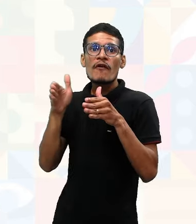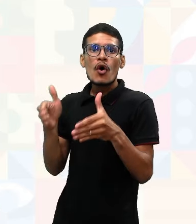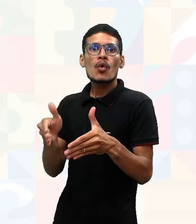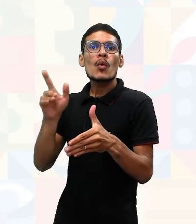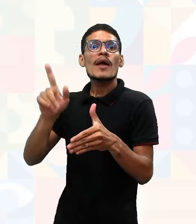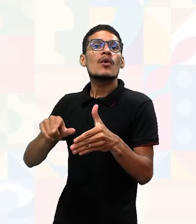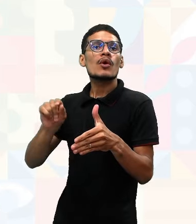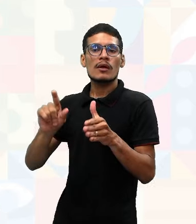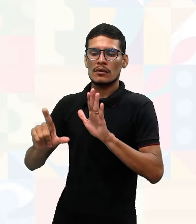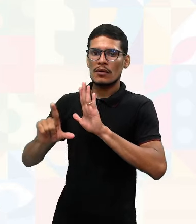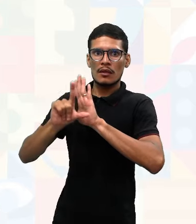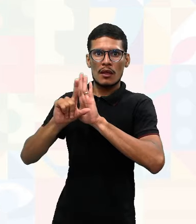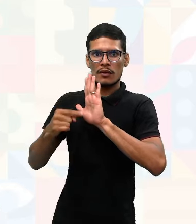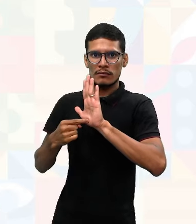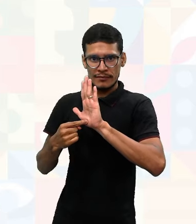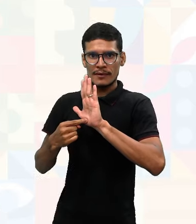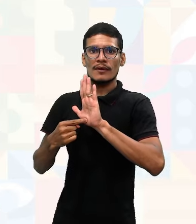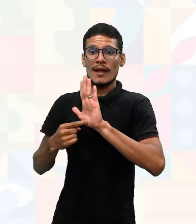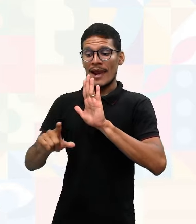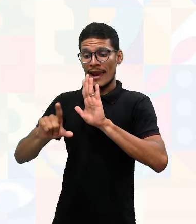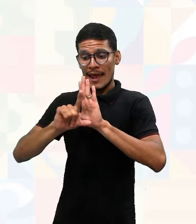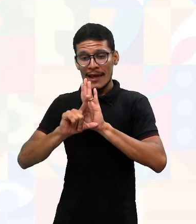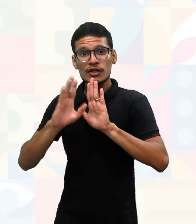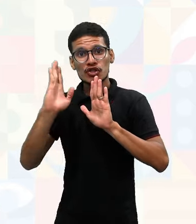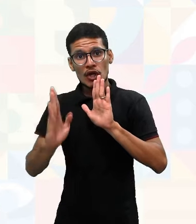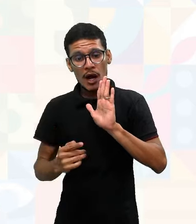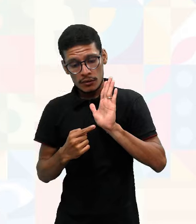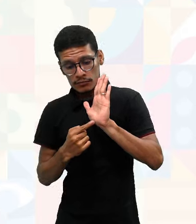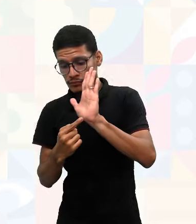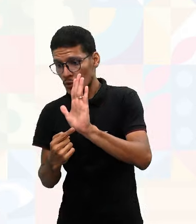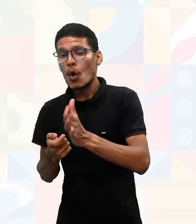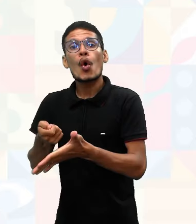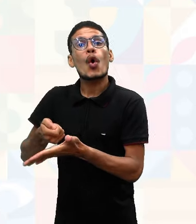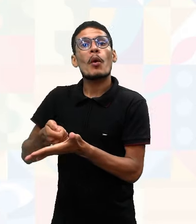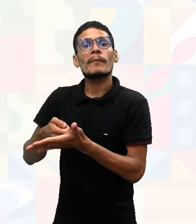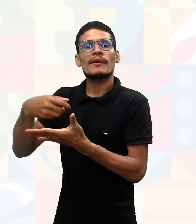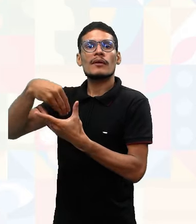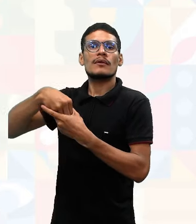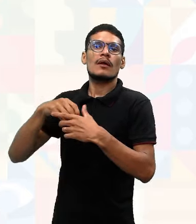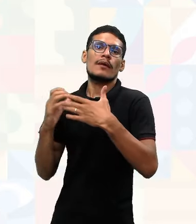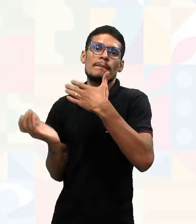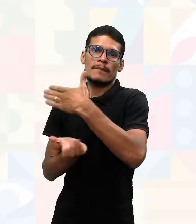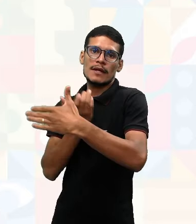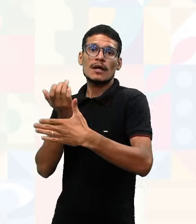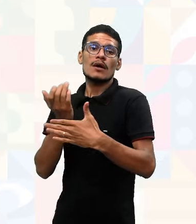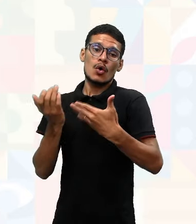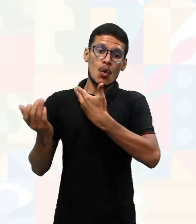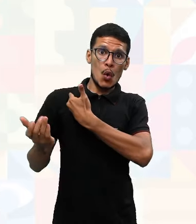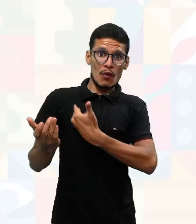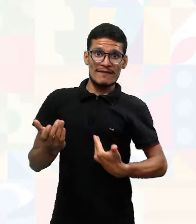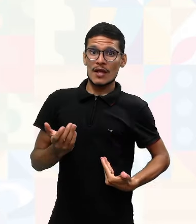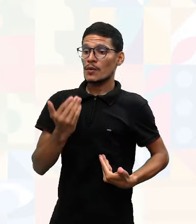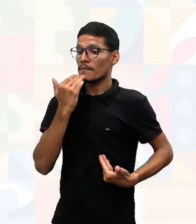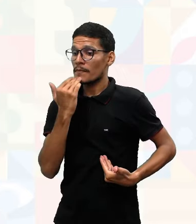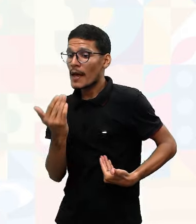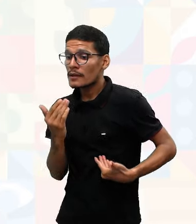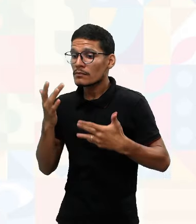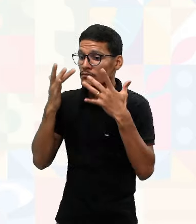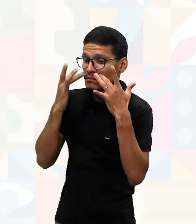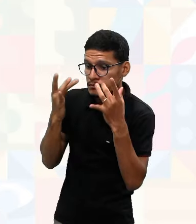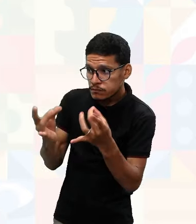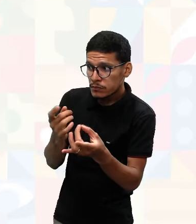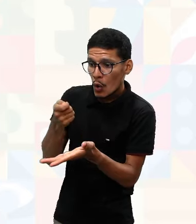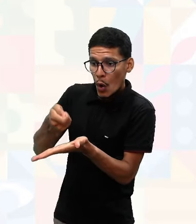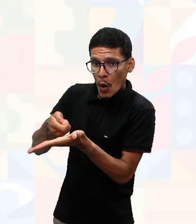ao cumprimento daquilo que a lei está obrigando as empresas a fazer. Aquilo que o governo está atento, o governo